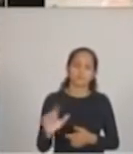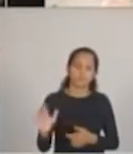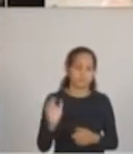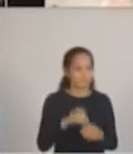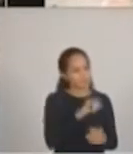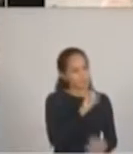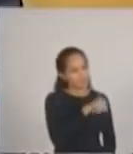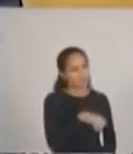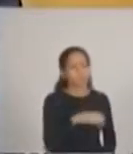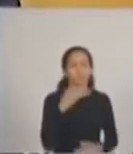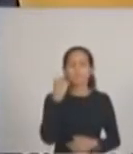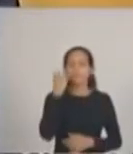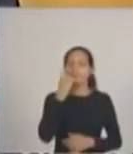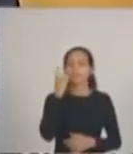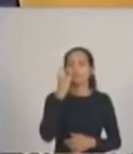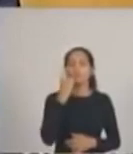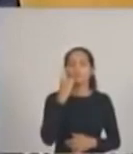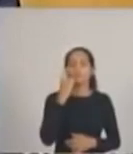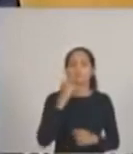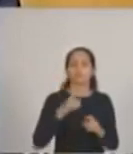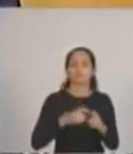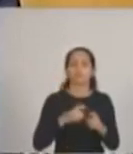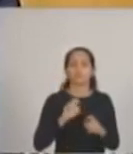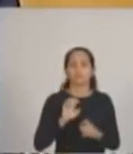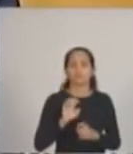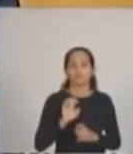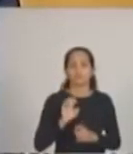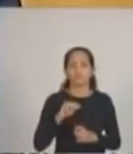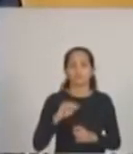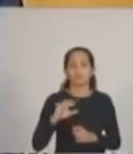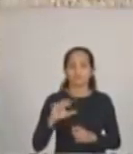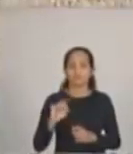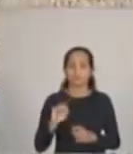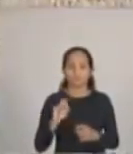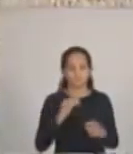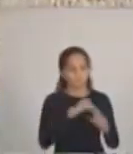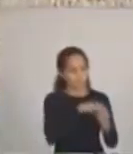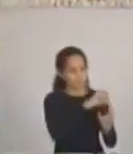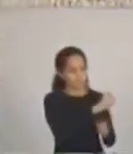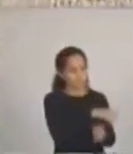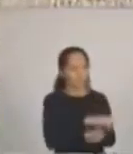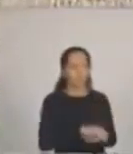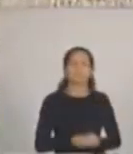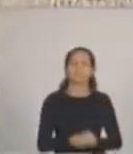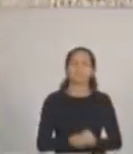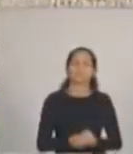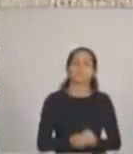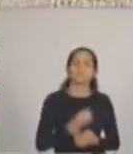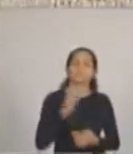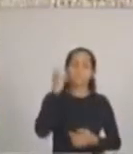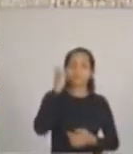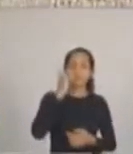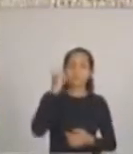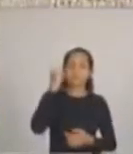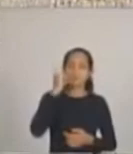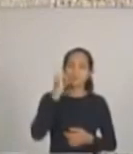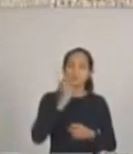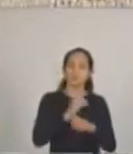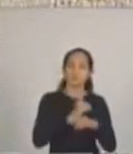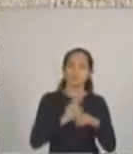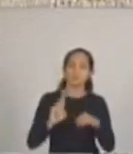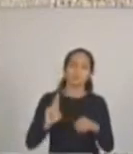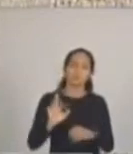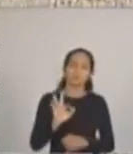sim. Deputado doutor Emílio Mameri. Voto sim, senhor presidente. Vota sim. Deputado doutor Rafael